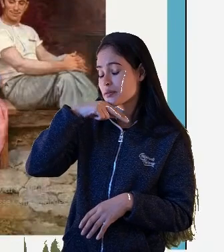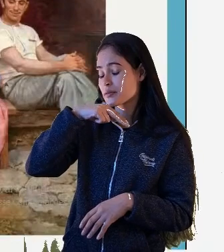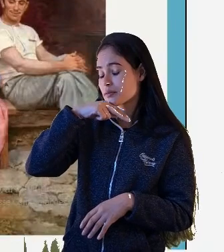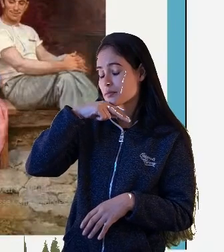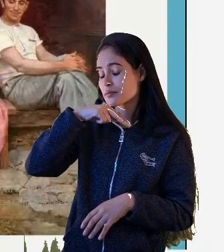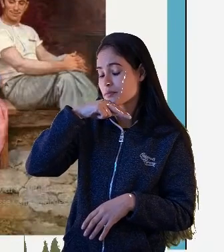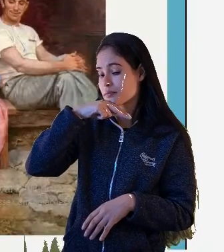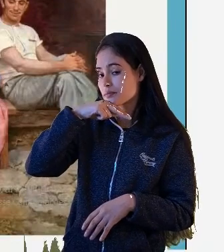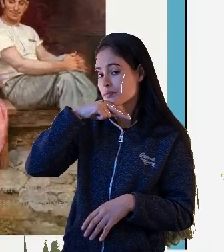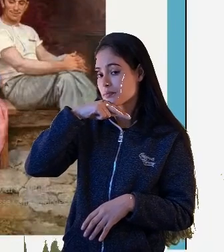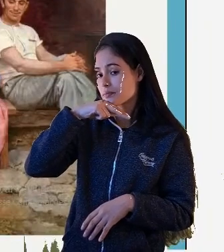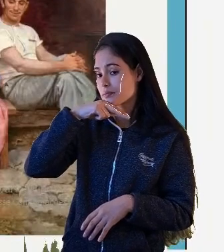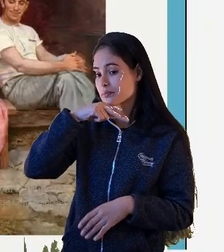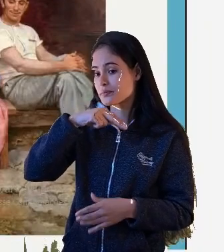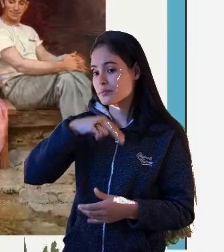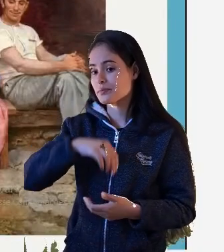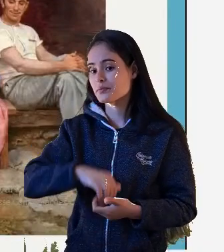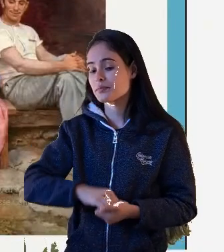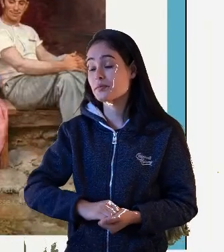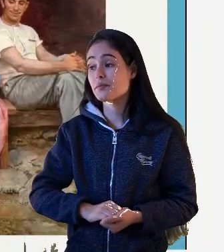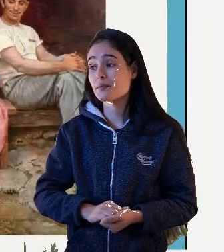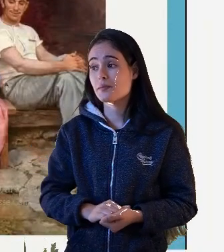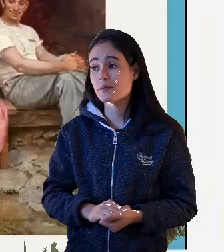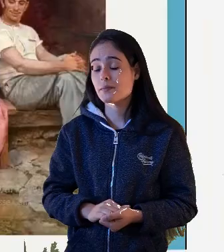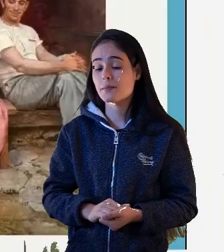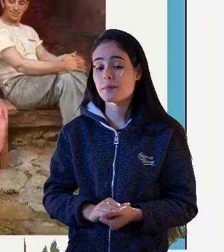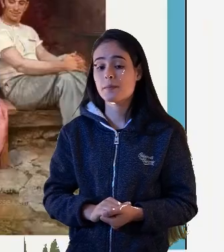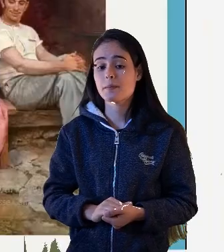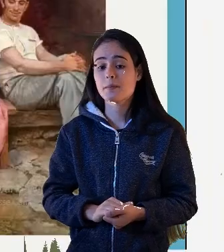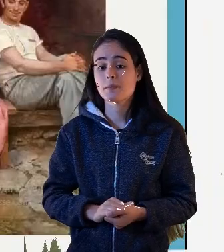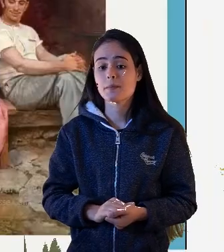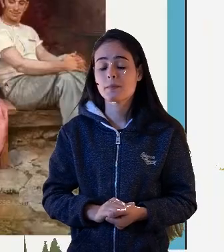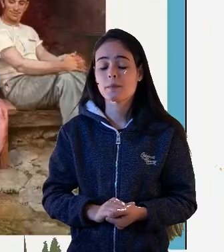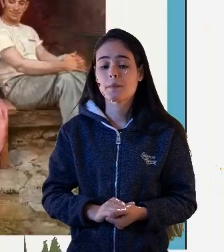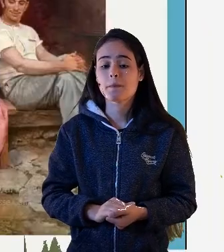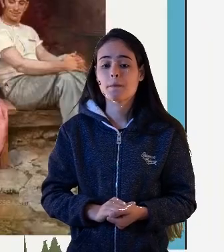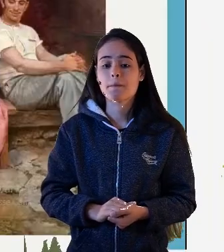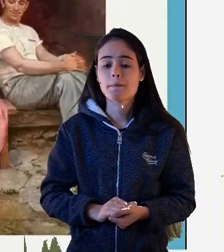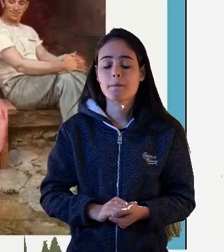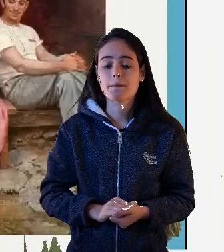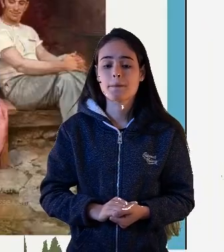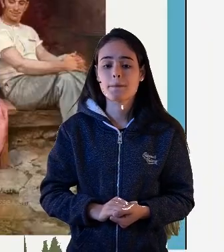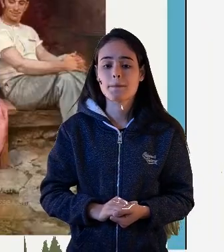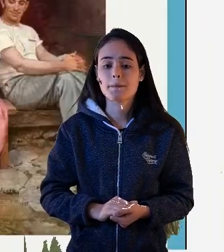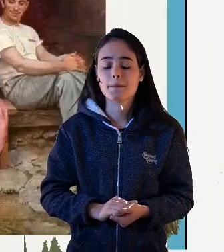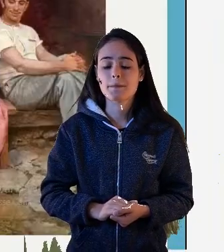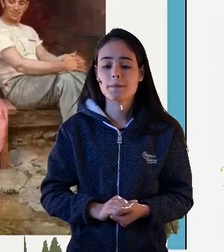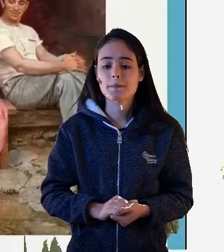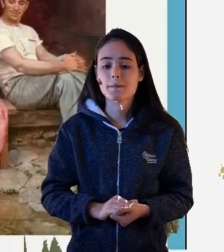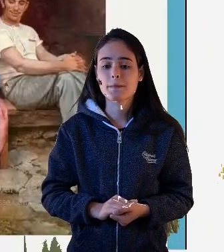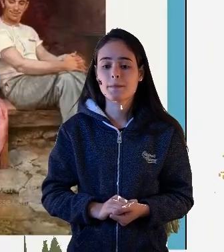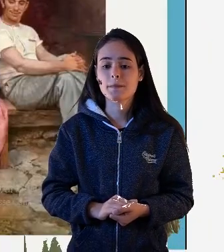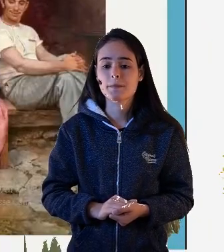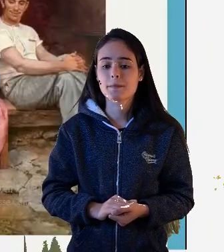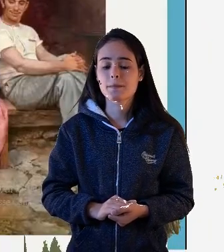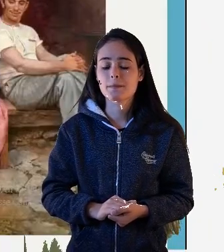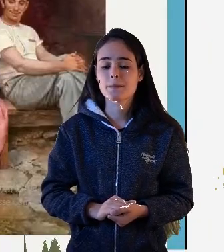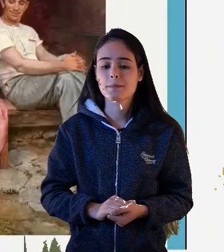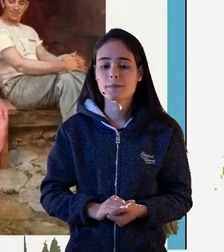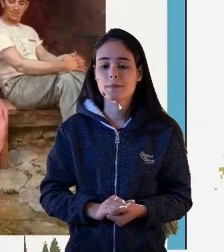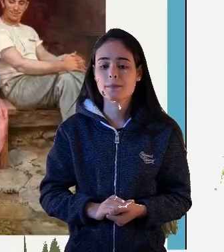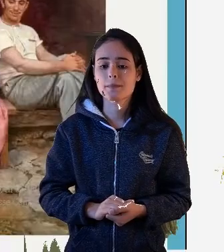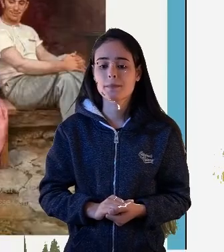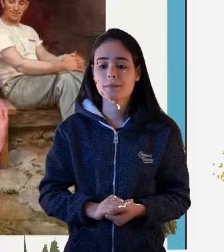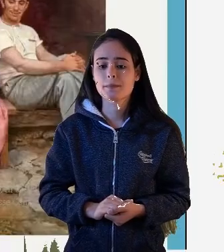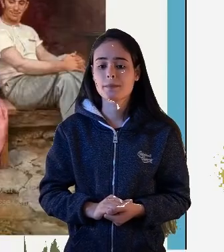com brancos, né, e aí alguém até usa isso como argumento, né, o que é muito cruel, né, falar, ah, mas os próprios pretos são